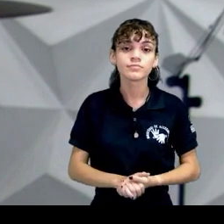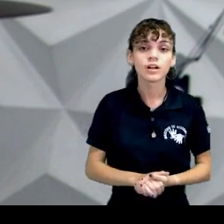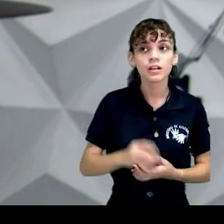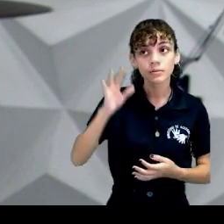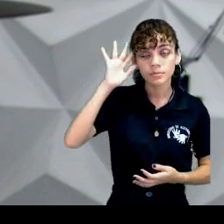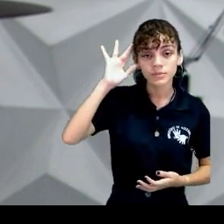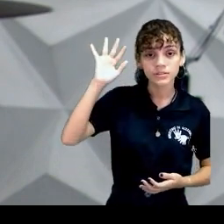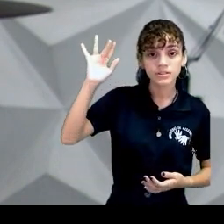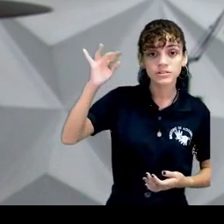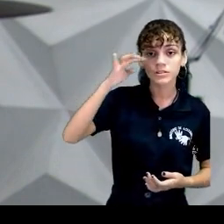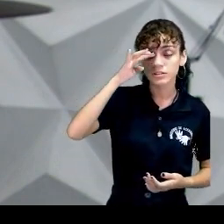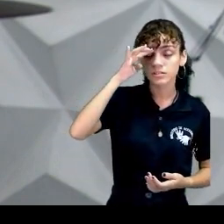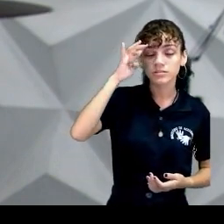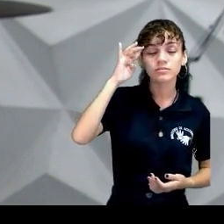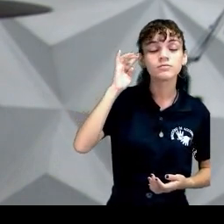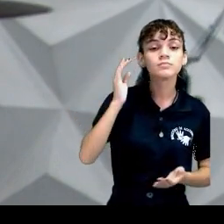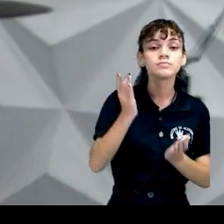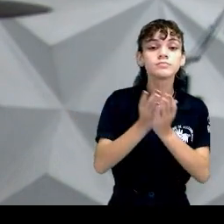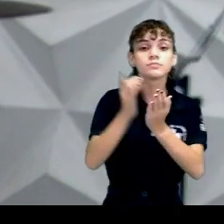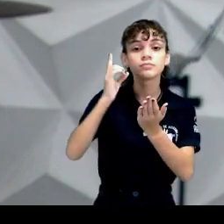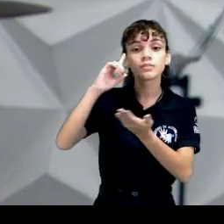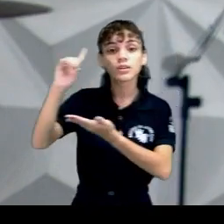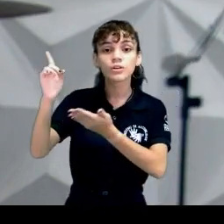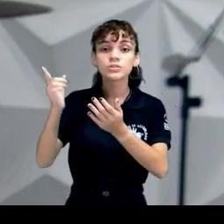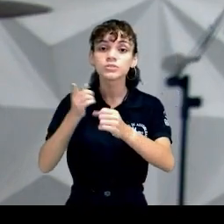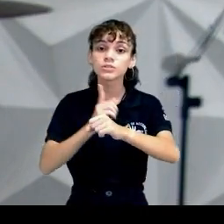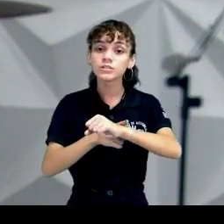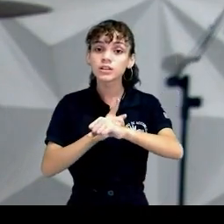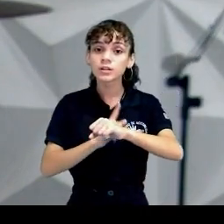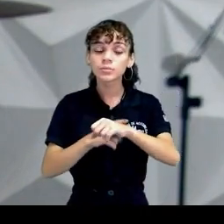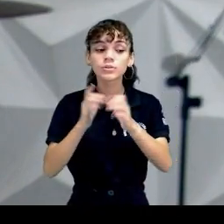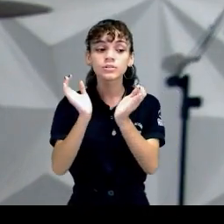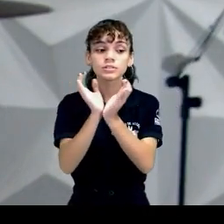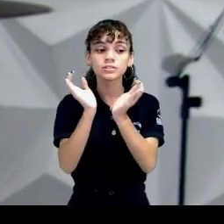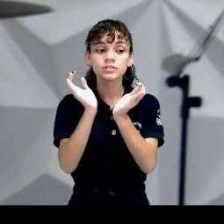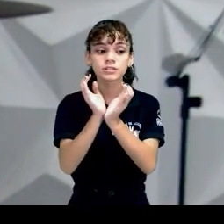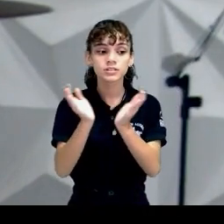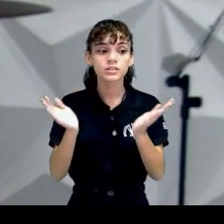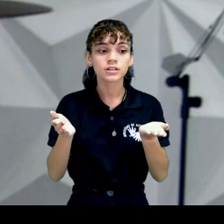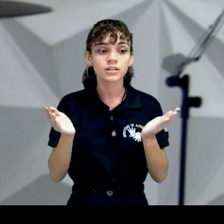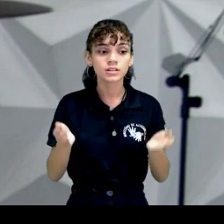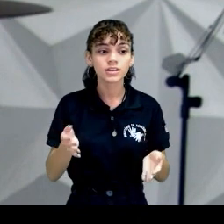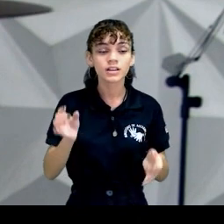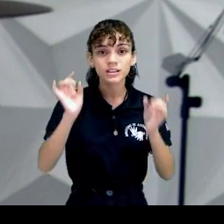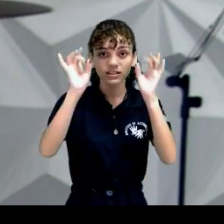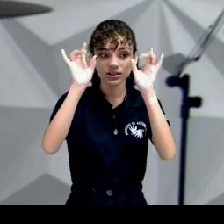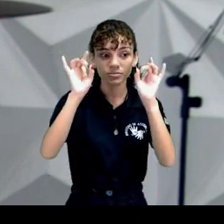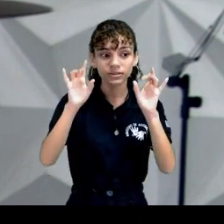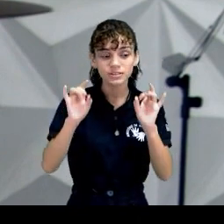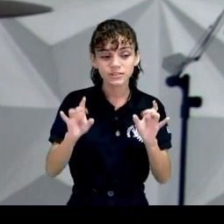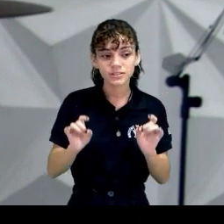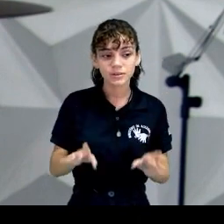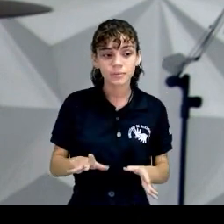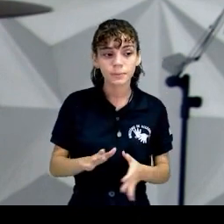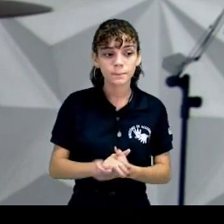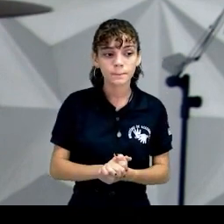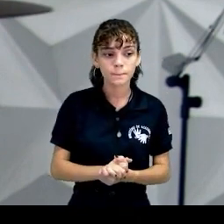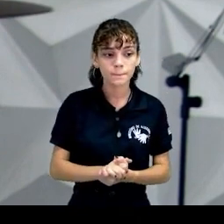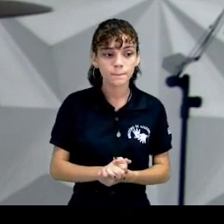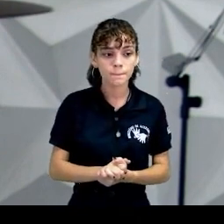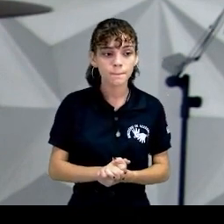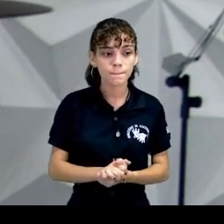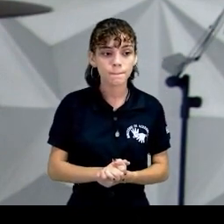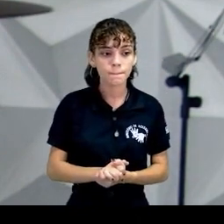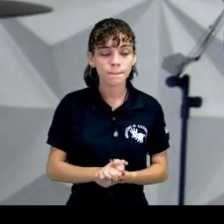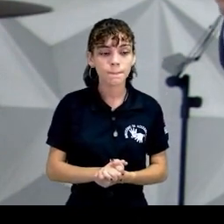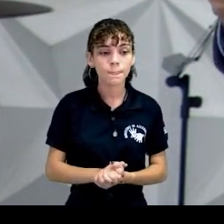especial. Eu sei que talvez alguns até tenham vindo hoje à noite justamente porque era ceia, né? E a gente tem essa questão especial, olha, eu não posso deixar